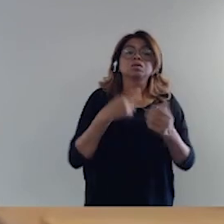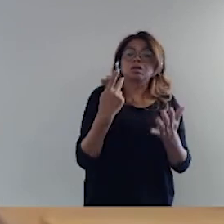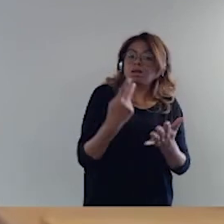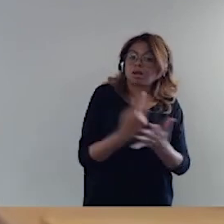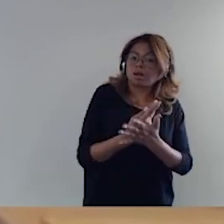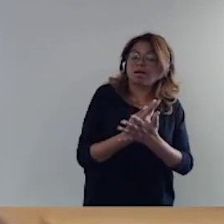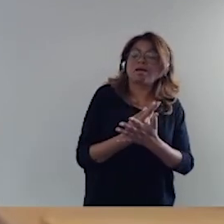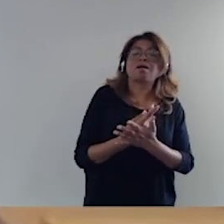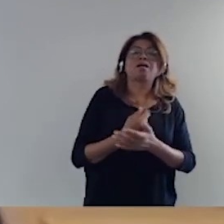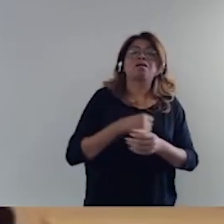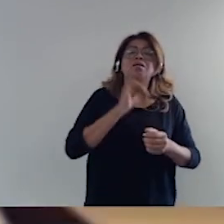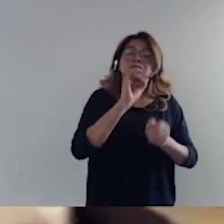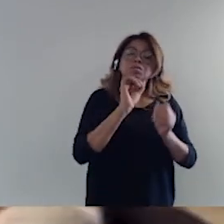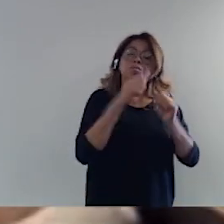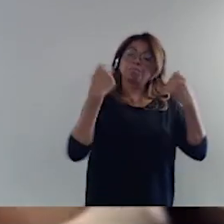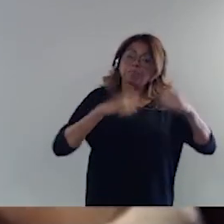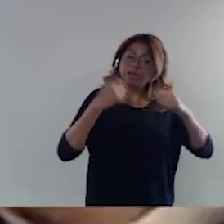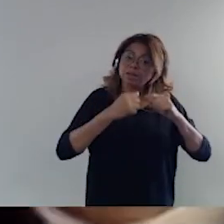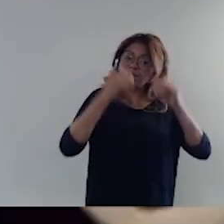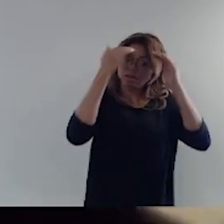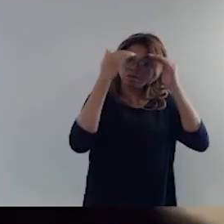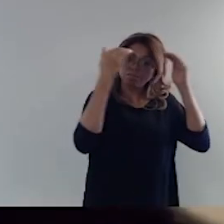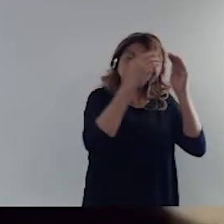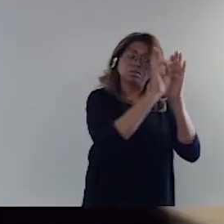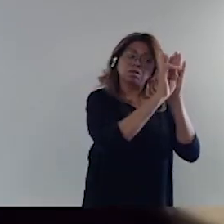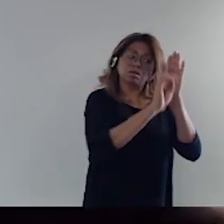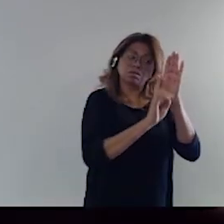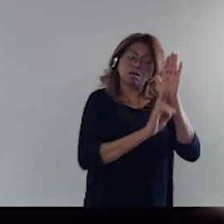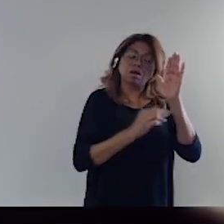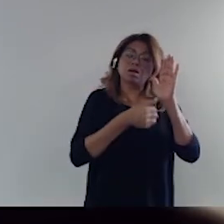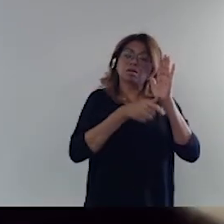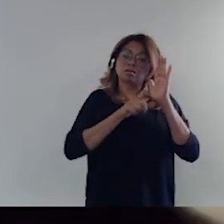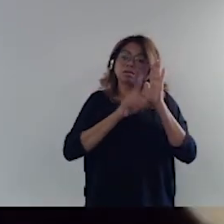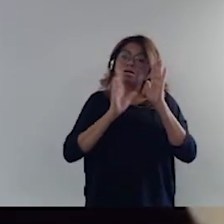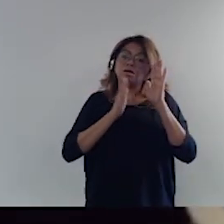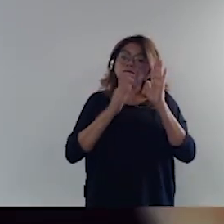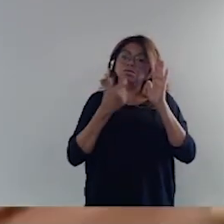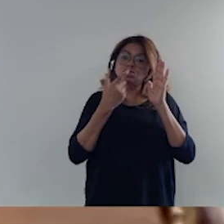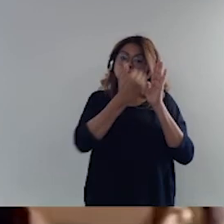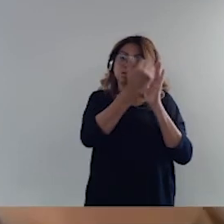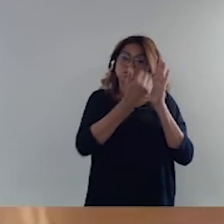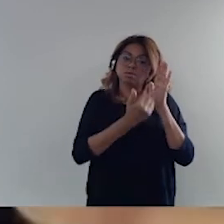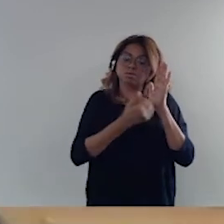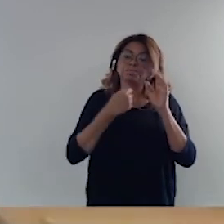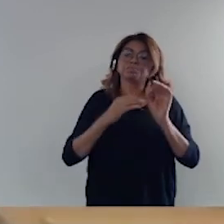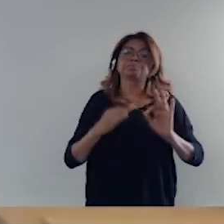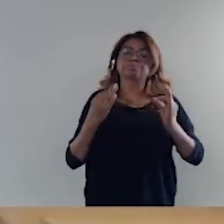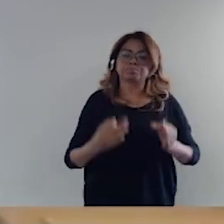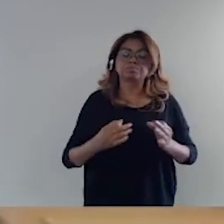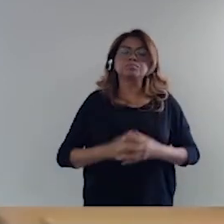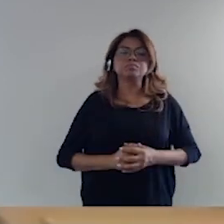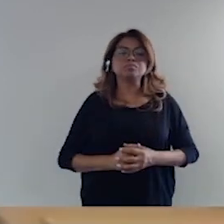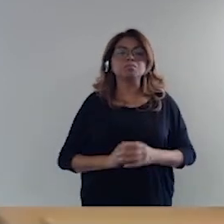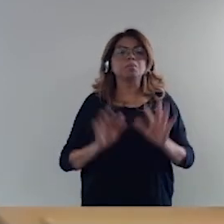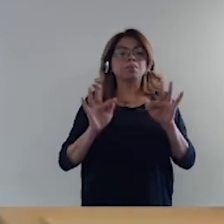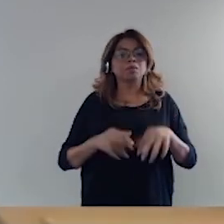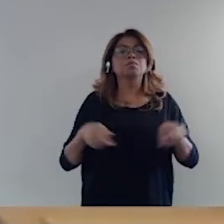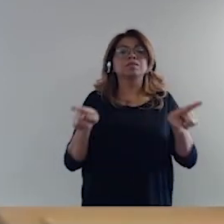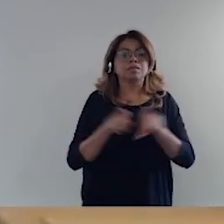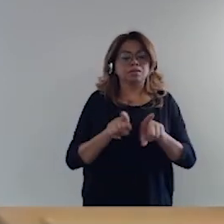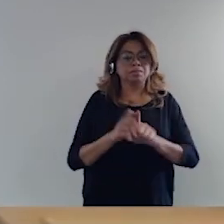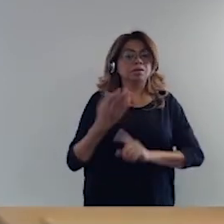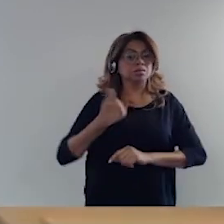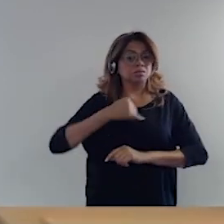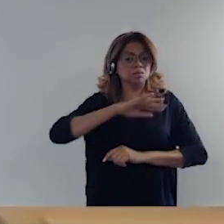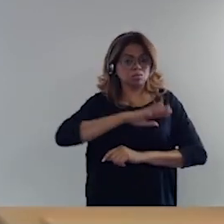inobservância de regras pacificadas nos protocolos científicos. E, por fim, dizia eu, nós